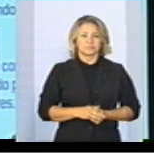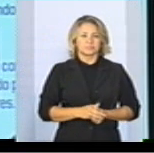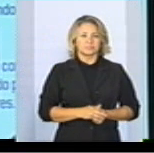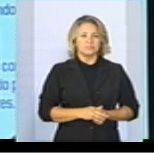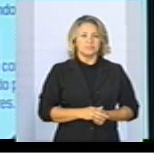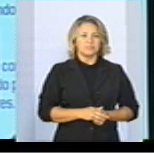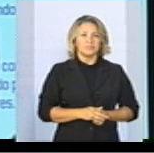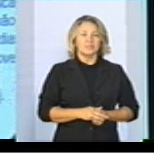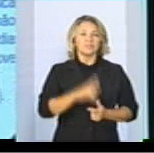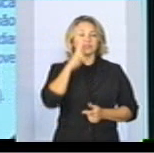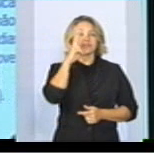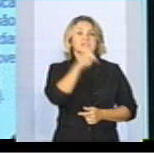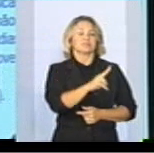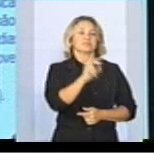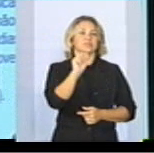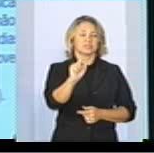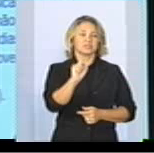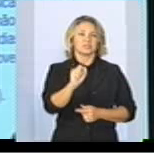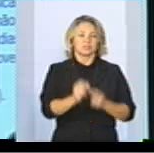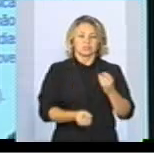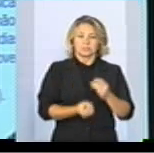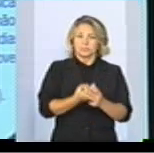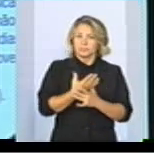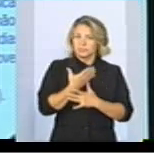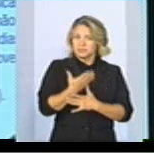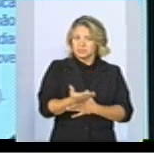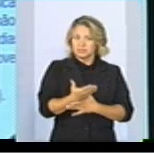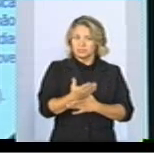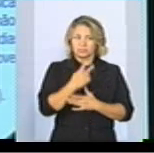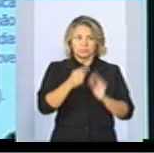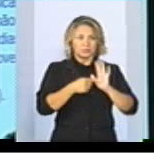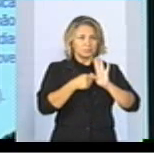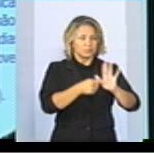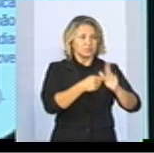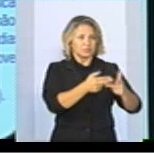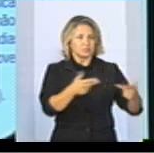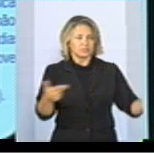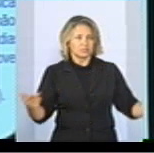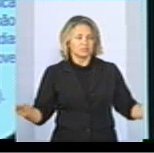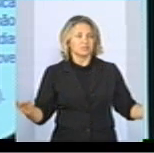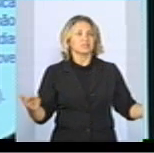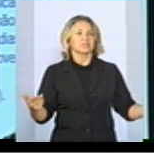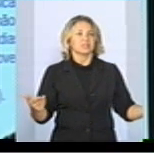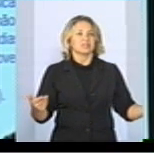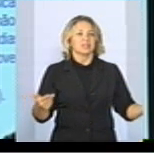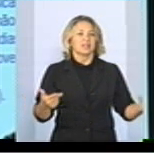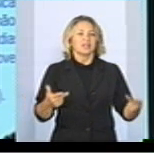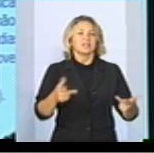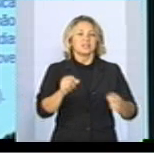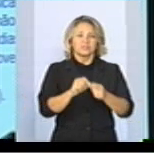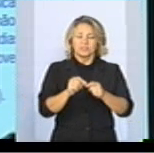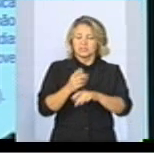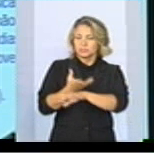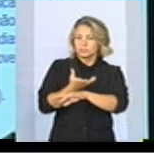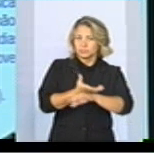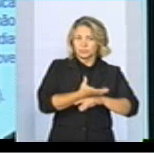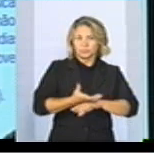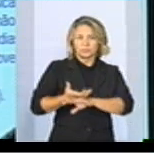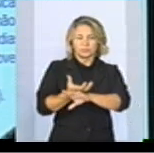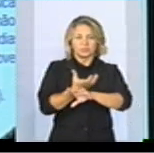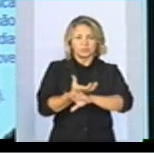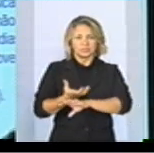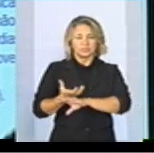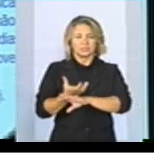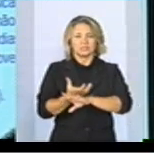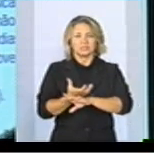O que a gente vê é uma produção condicionada pela audiência, torna o conteúdo que chega